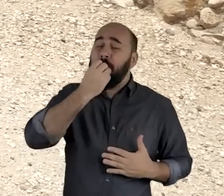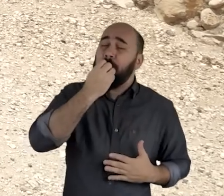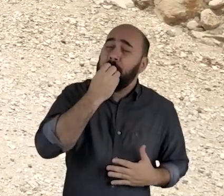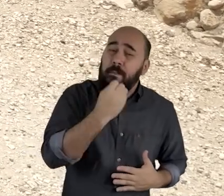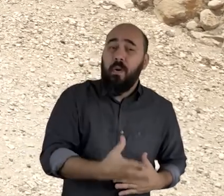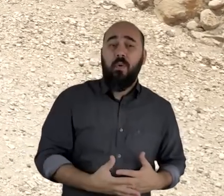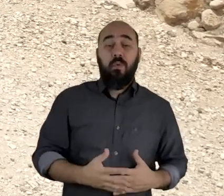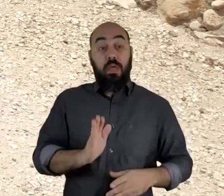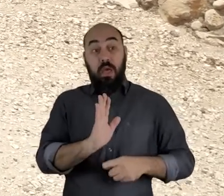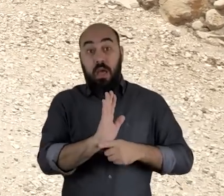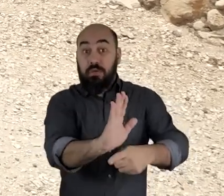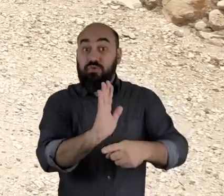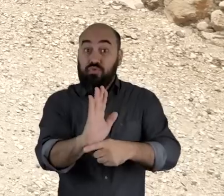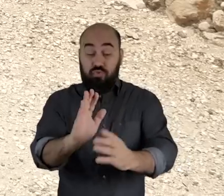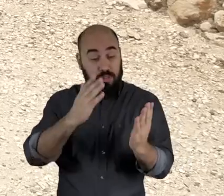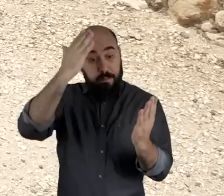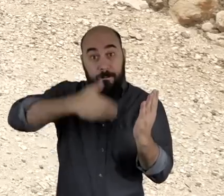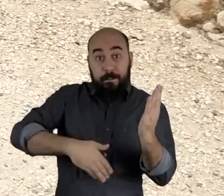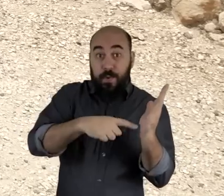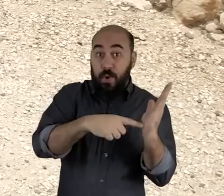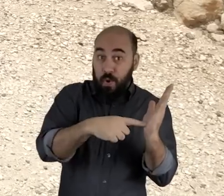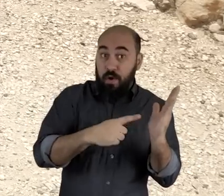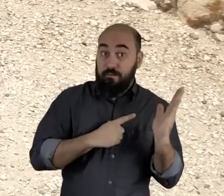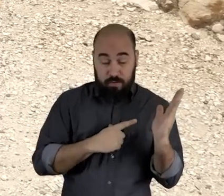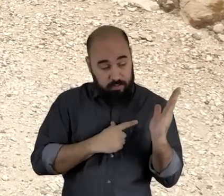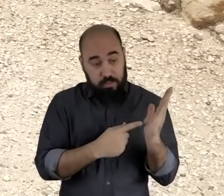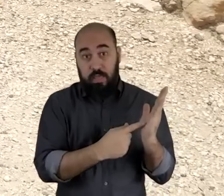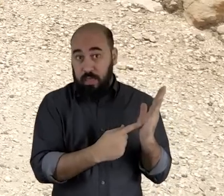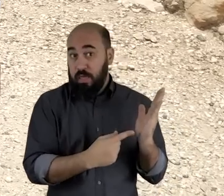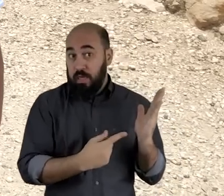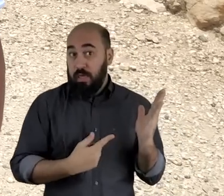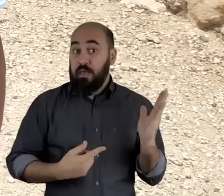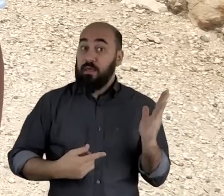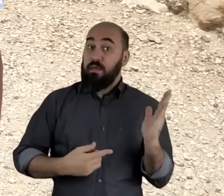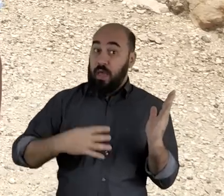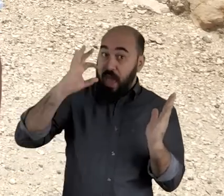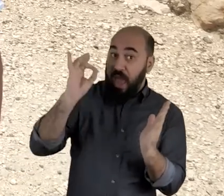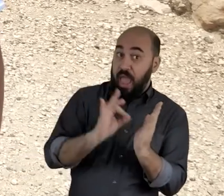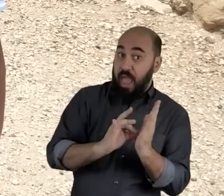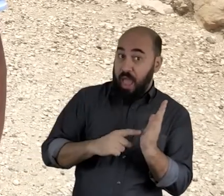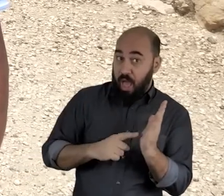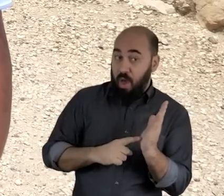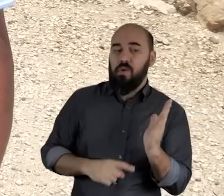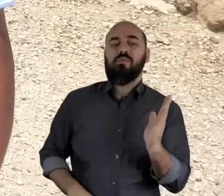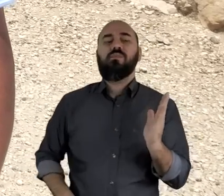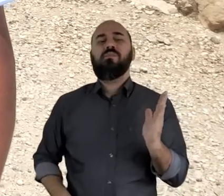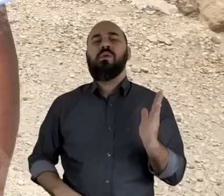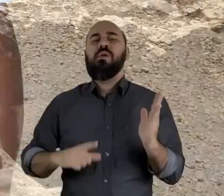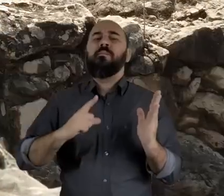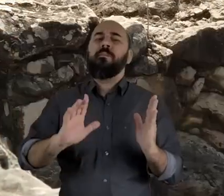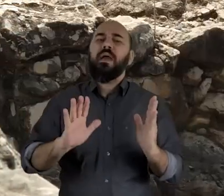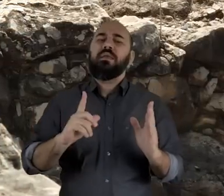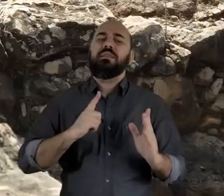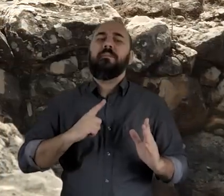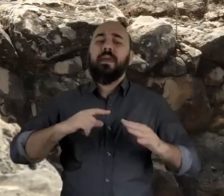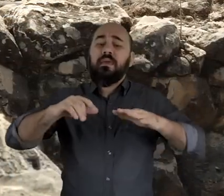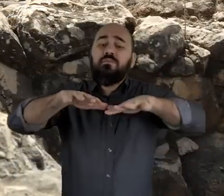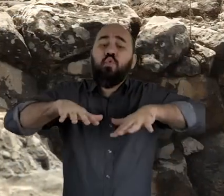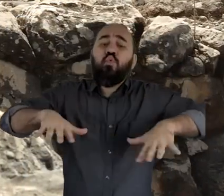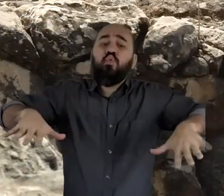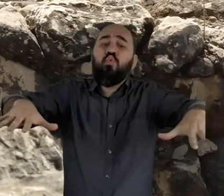ela, além de estar ajudando a confirmar as histórias que a Bíblia apresenta, ela também dá um cenário para